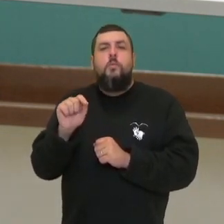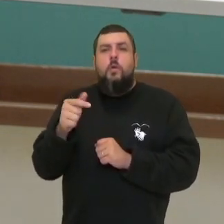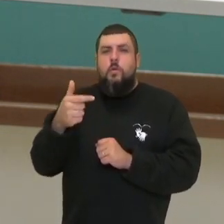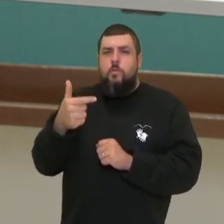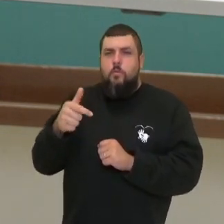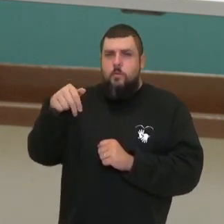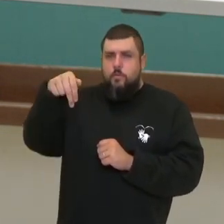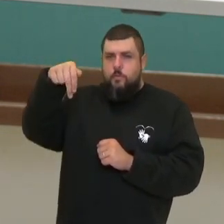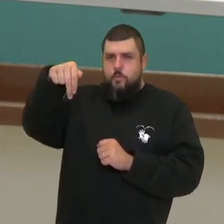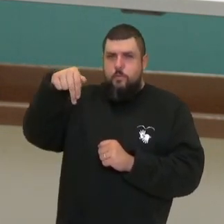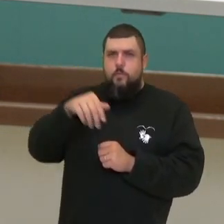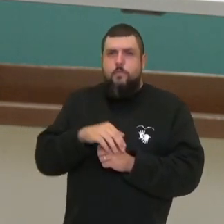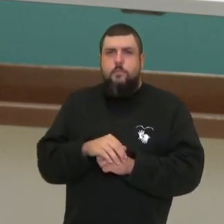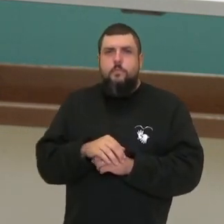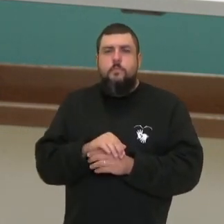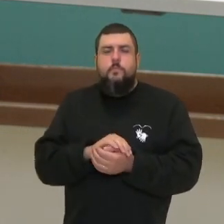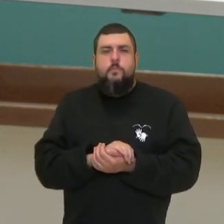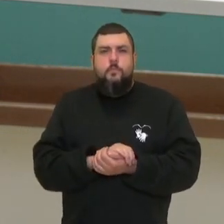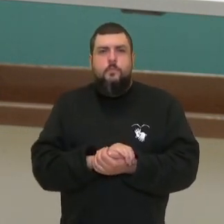n.